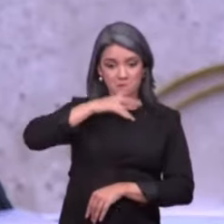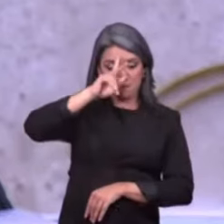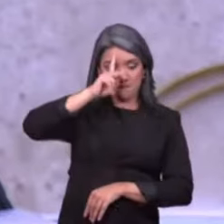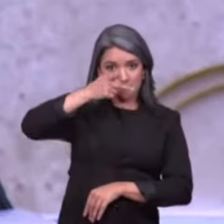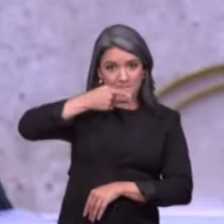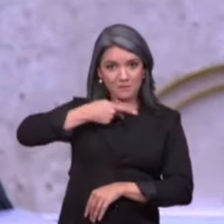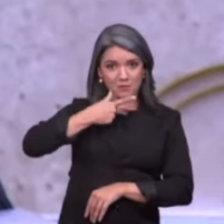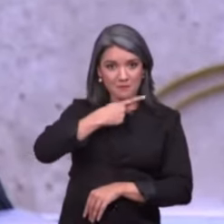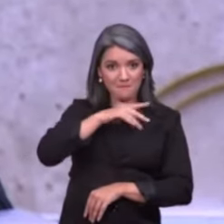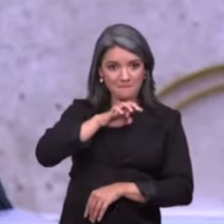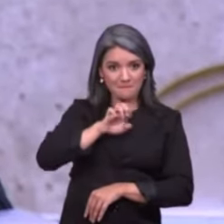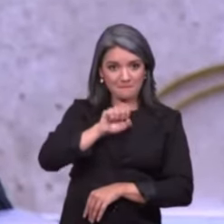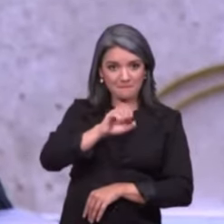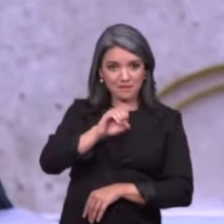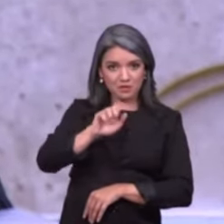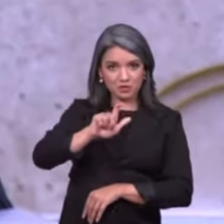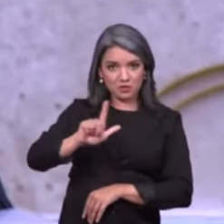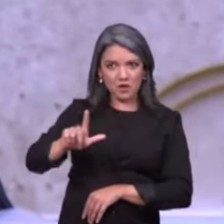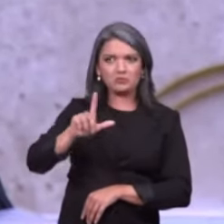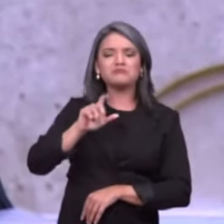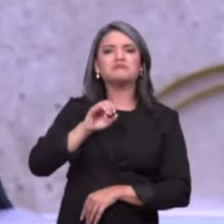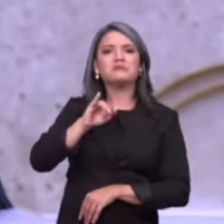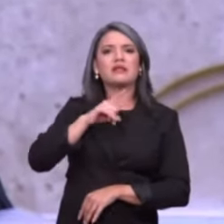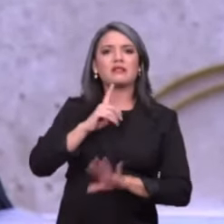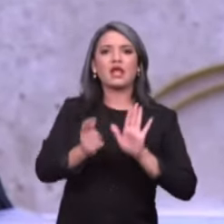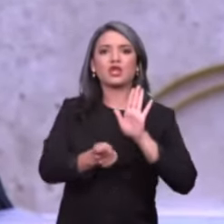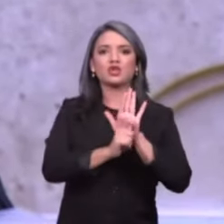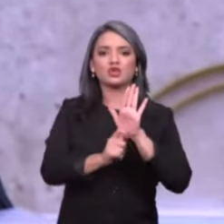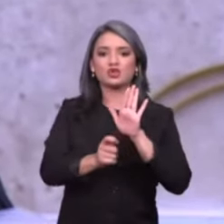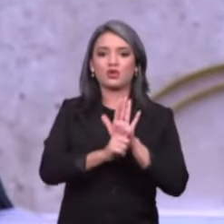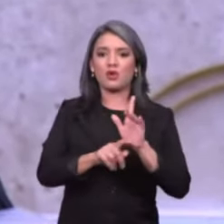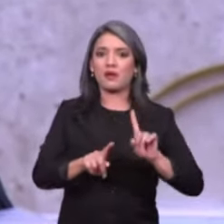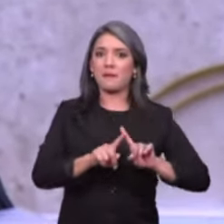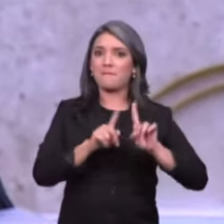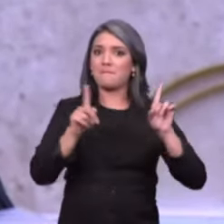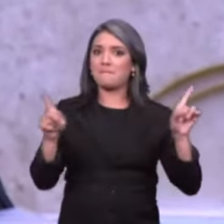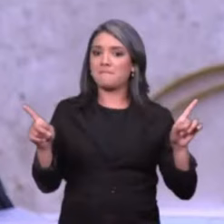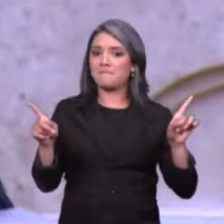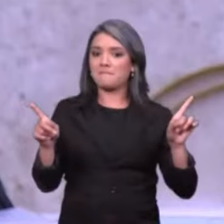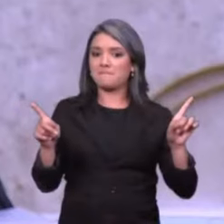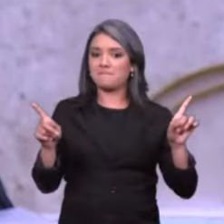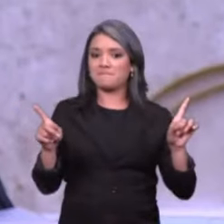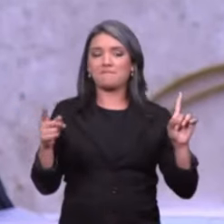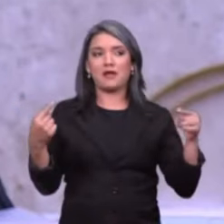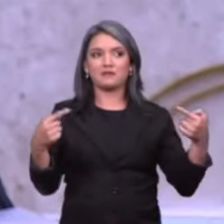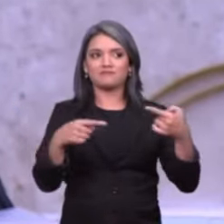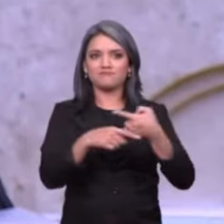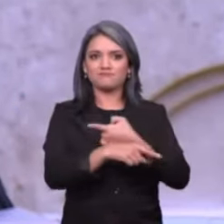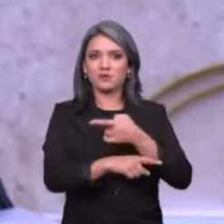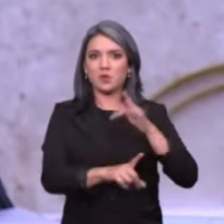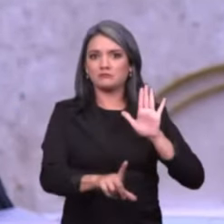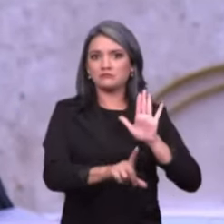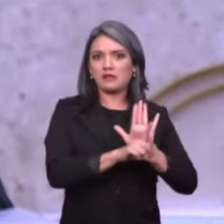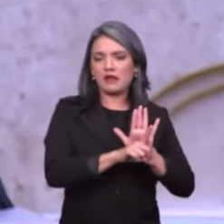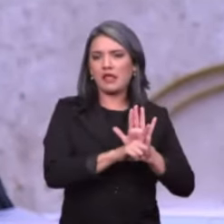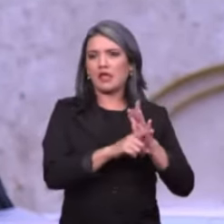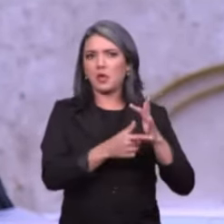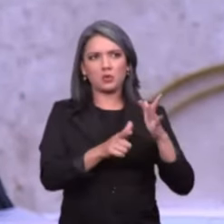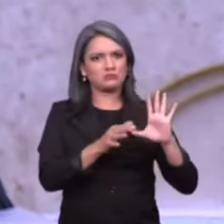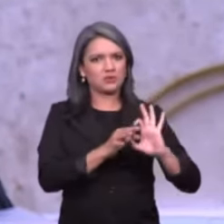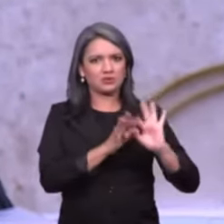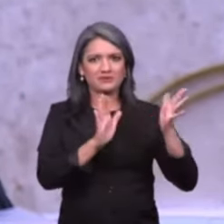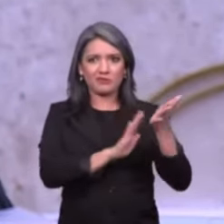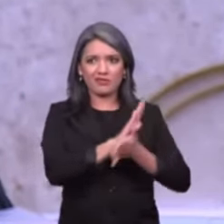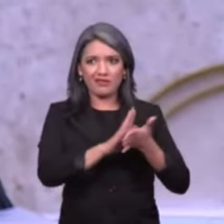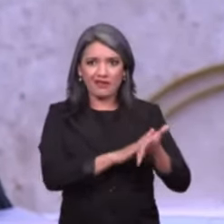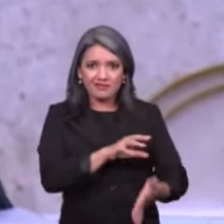expressão-chave aqui, drogas sem autorização ou em desacordo com determinação legal ou regulamentar,